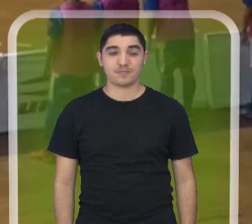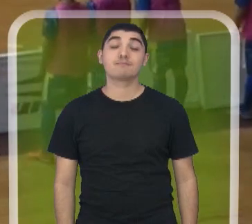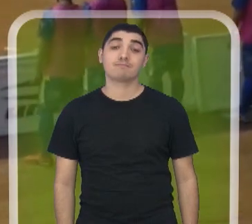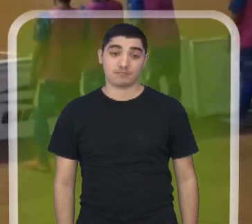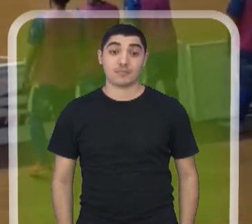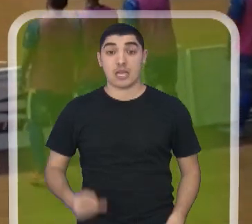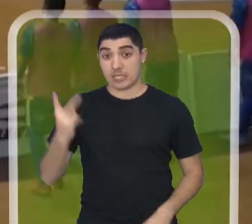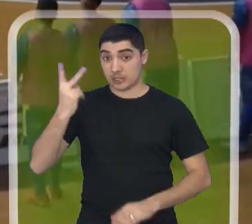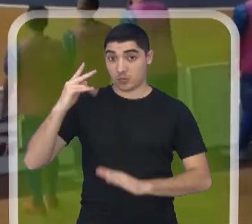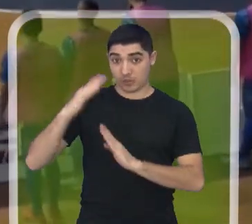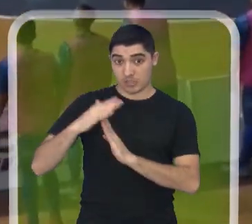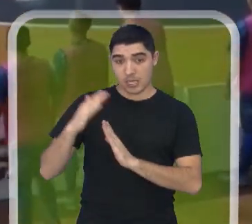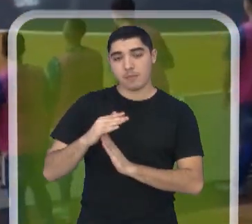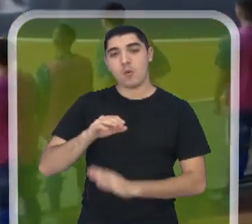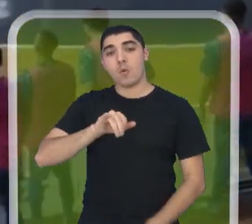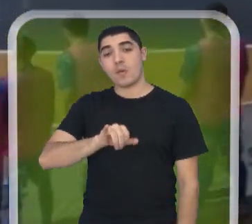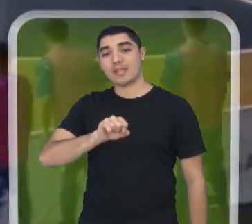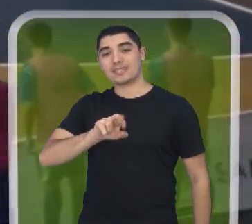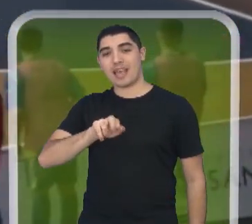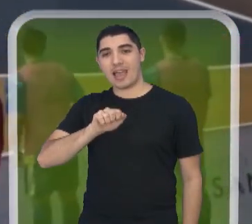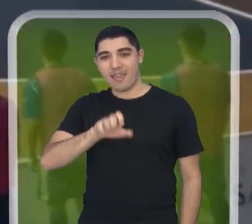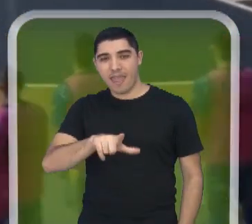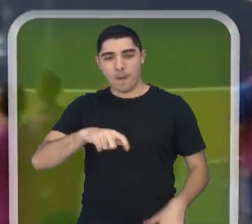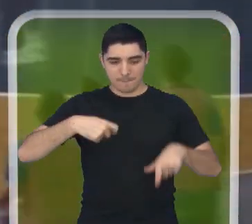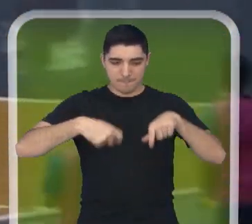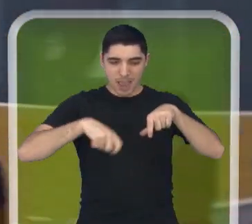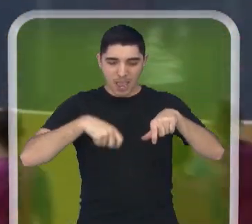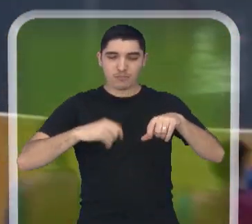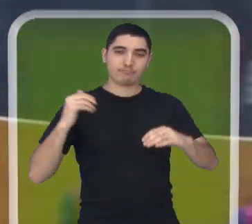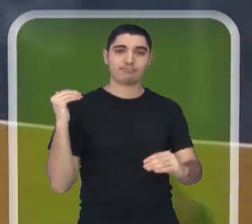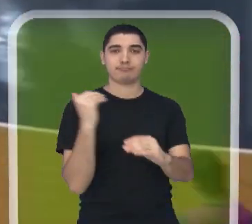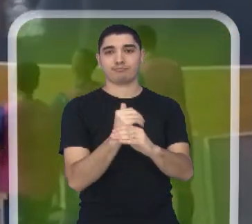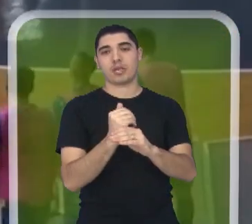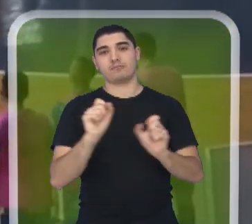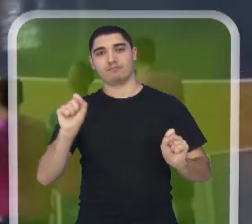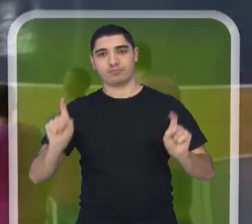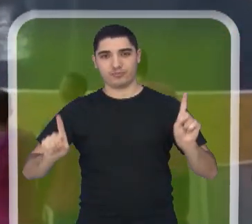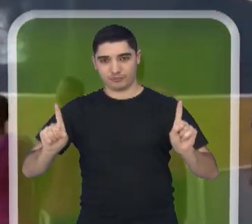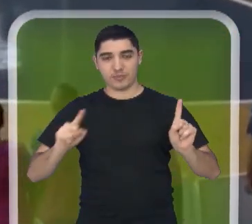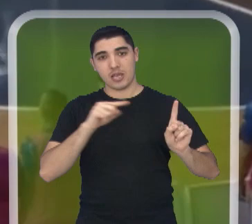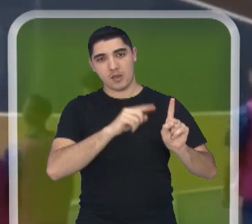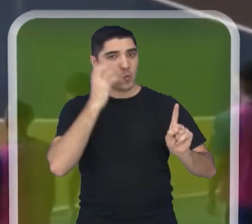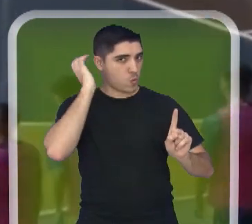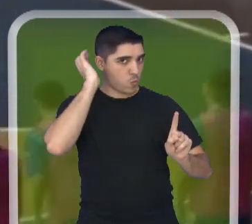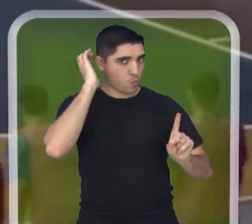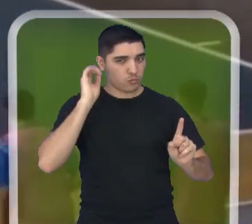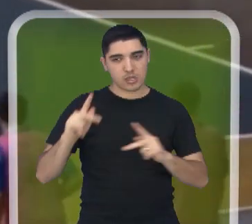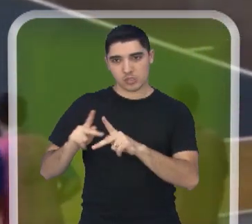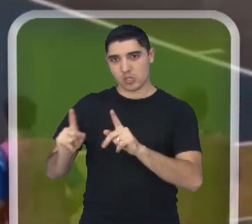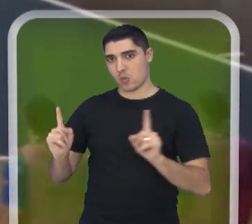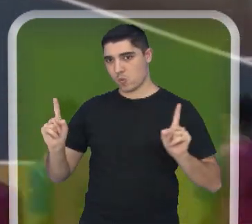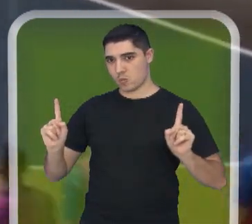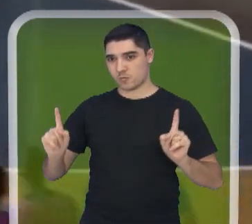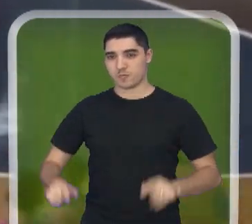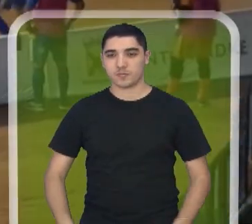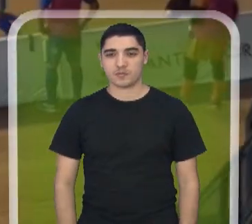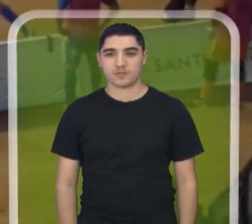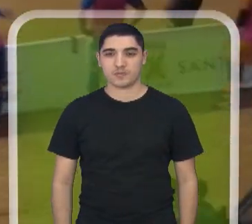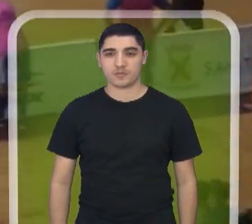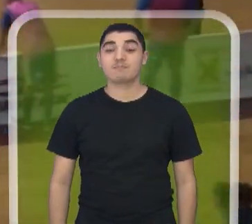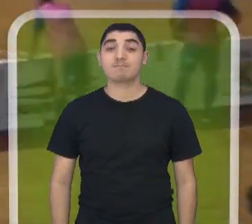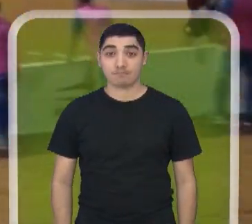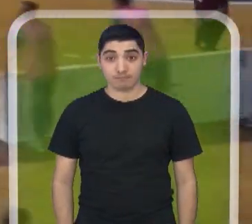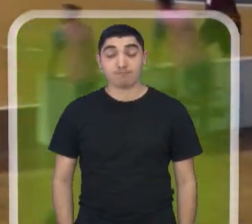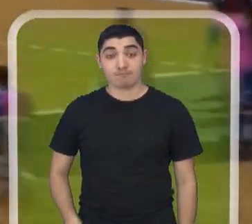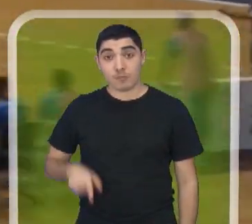Já no segundo tempo, Israel, de pênalti, empatou a partida para o time andreense. Santo André 1, São José também 1. O